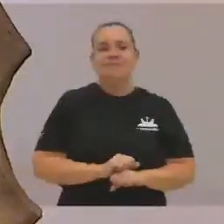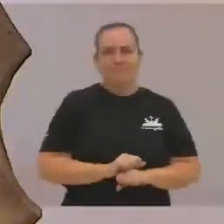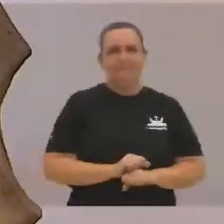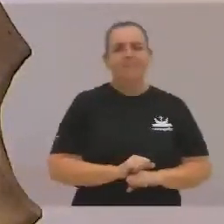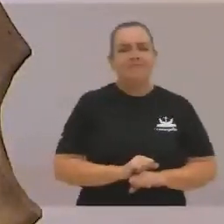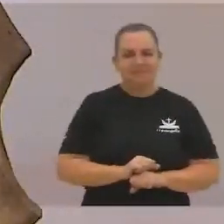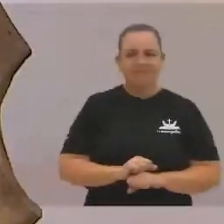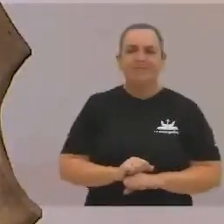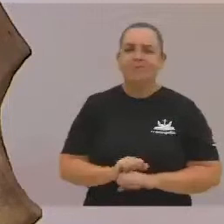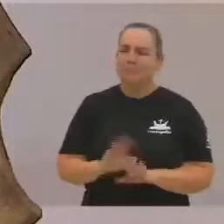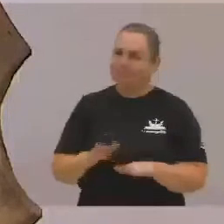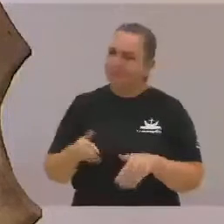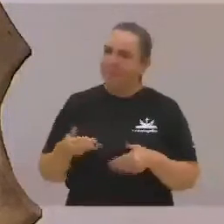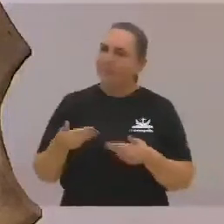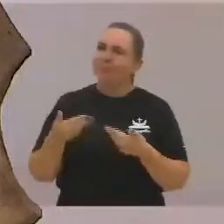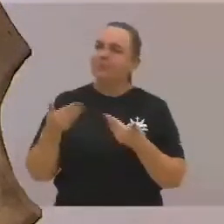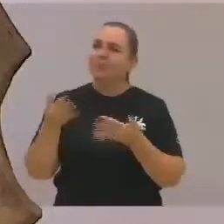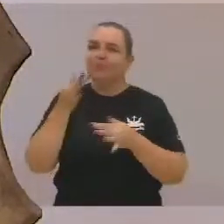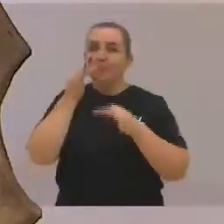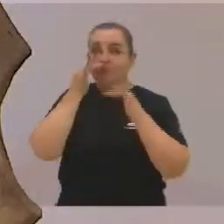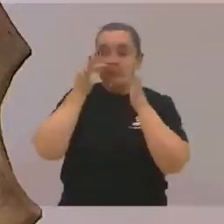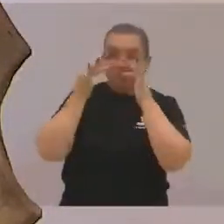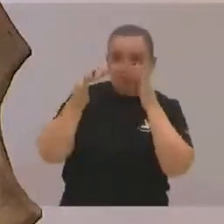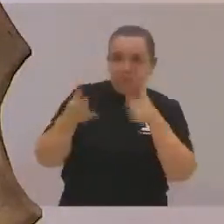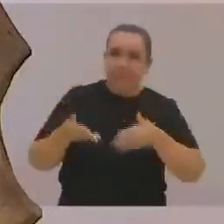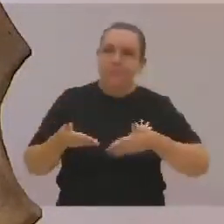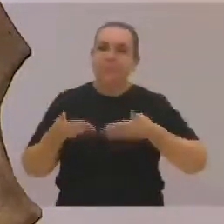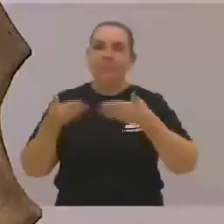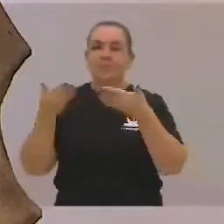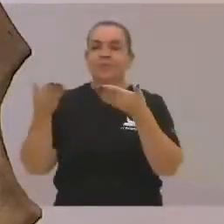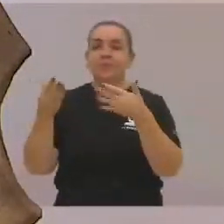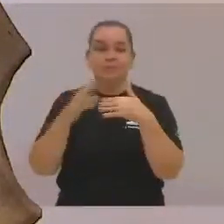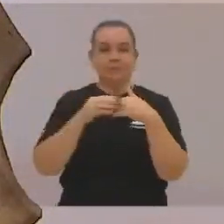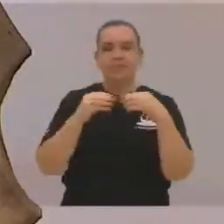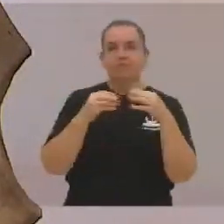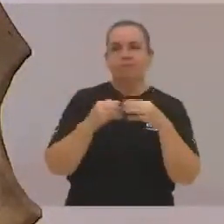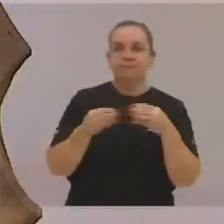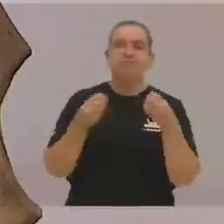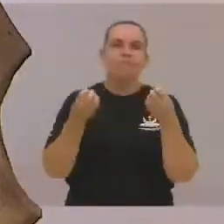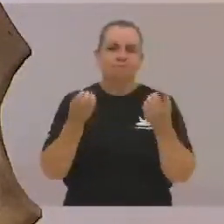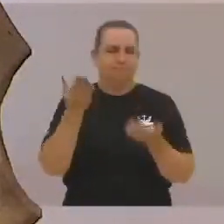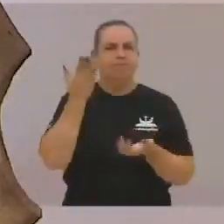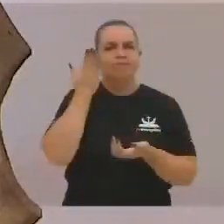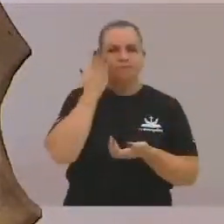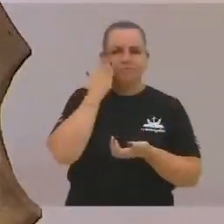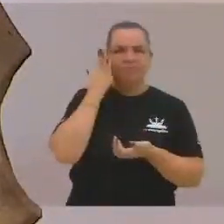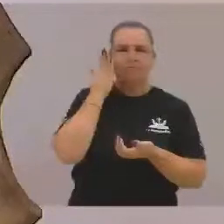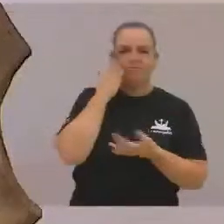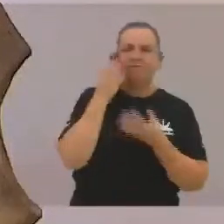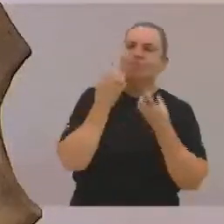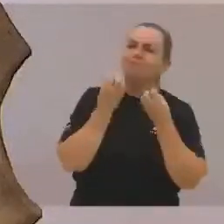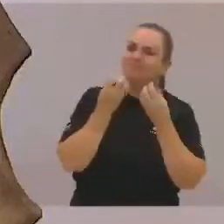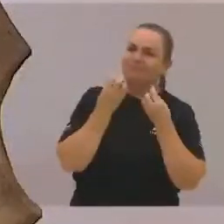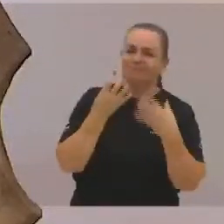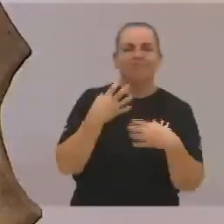nas mãos que oferecem rosas nas mãos que sabem